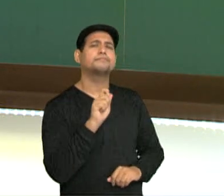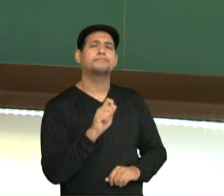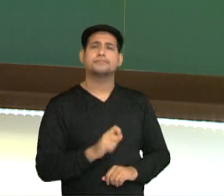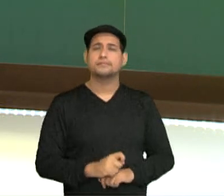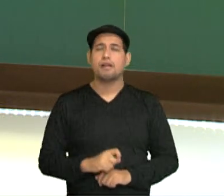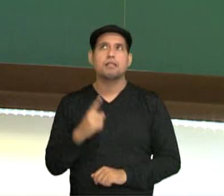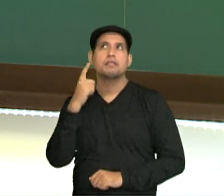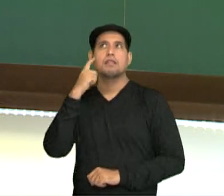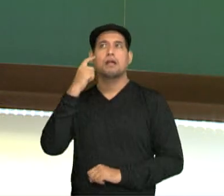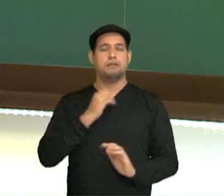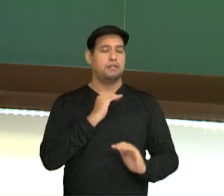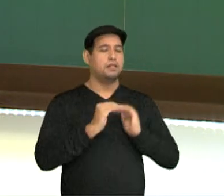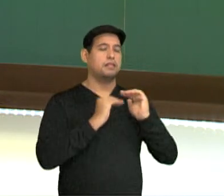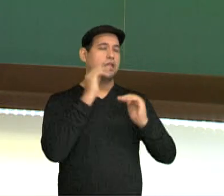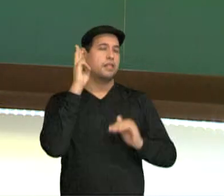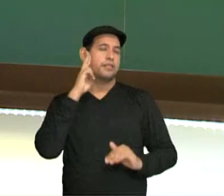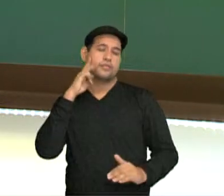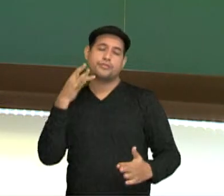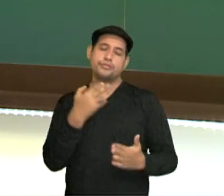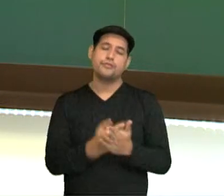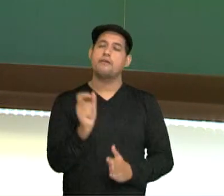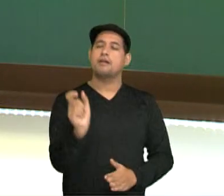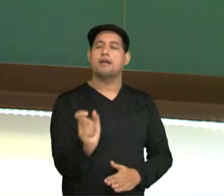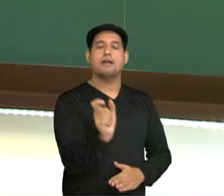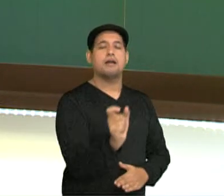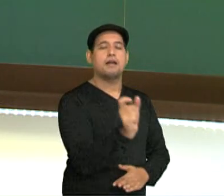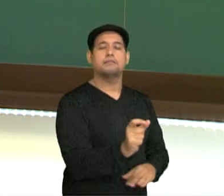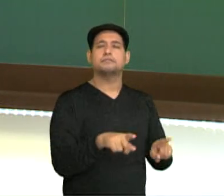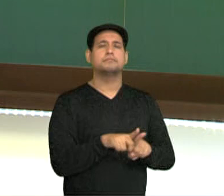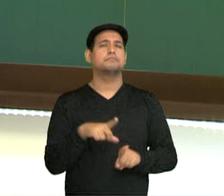dessa ideia do processo histórico, das características